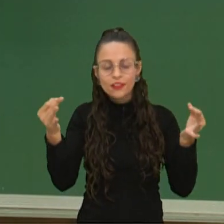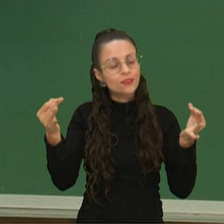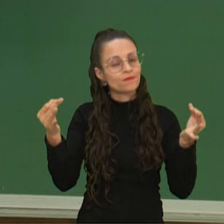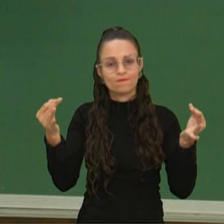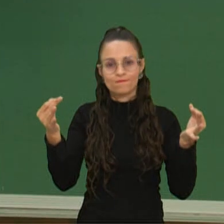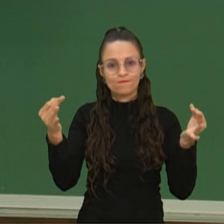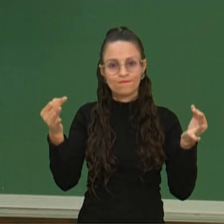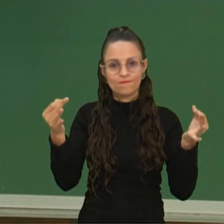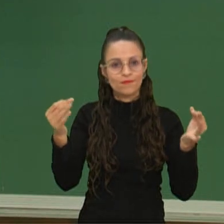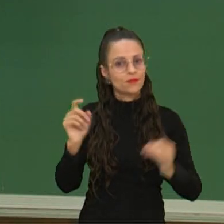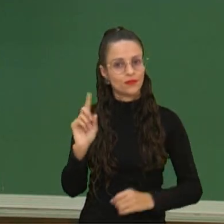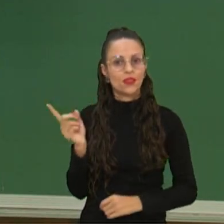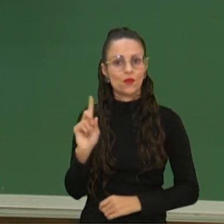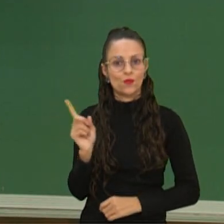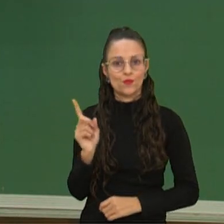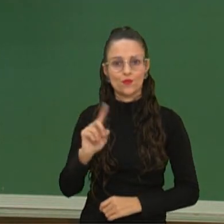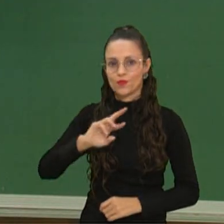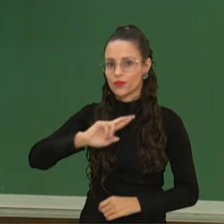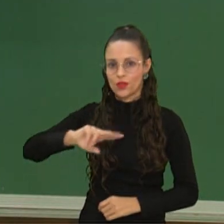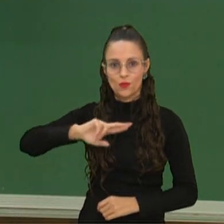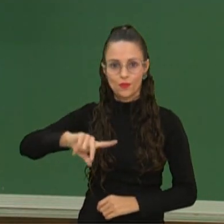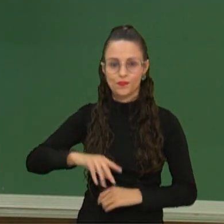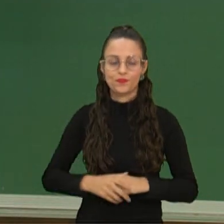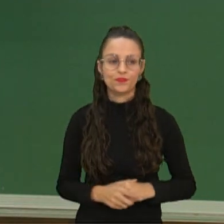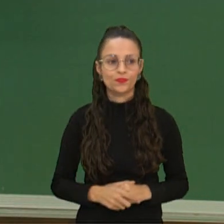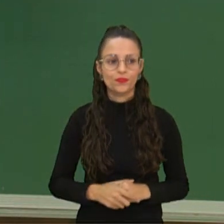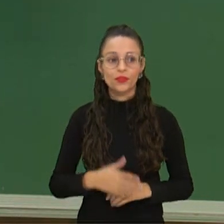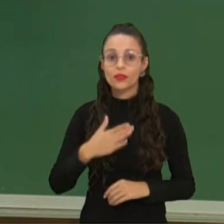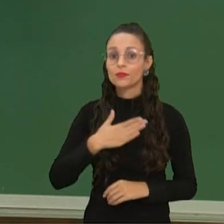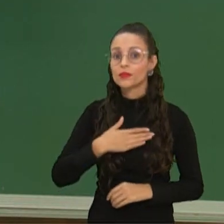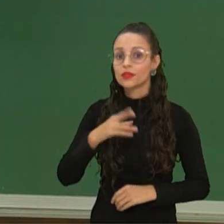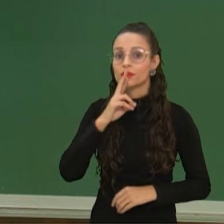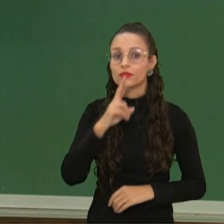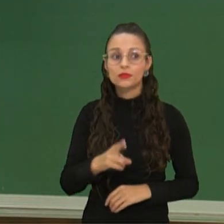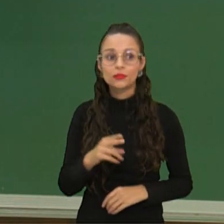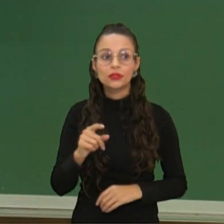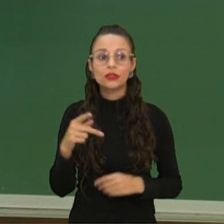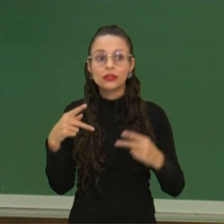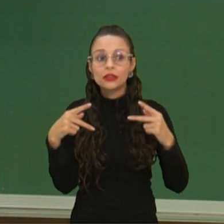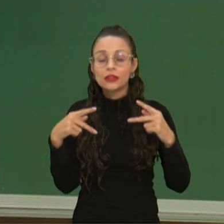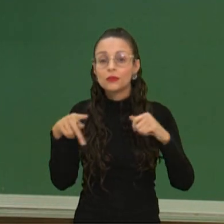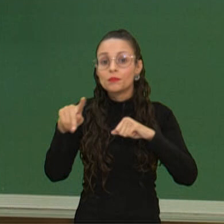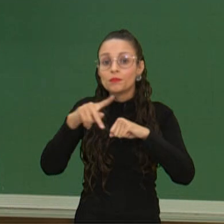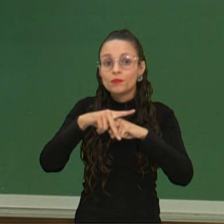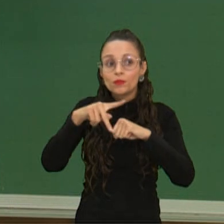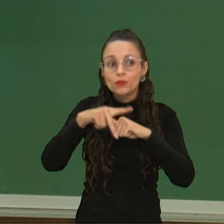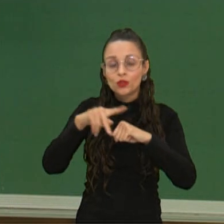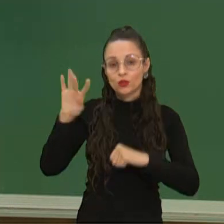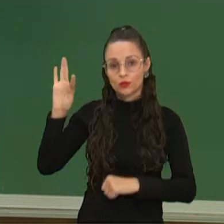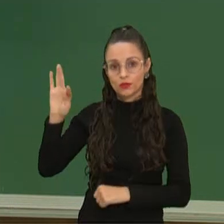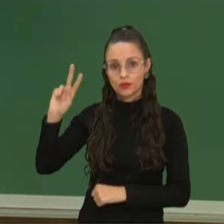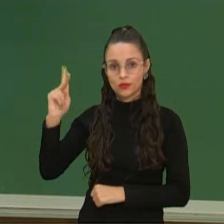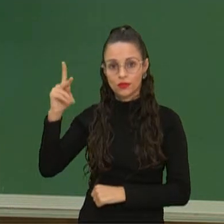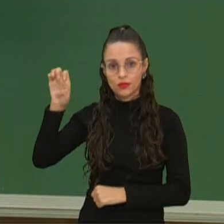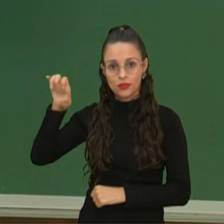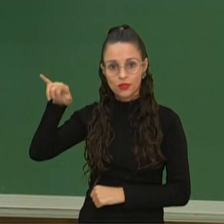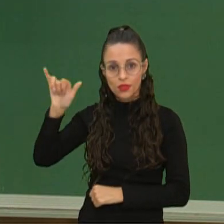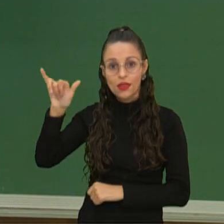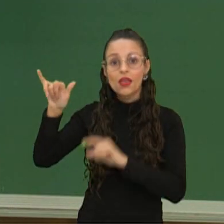aren't. Beleza? Não, elas não são. Pessoal, na minha resposta aqui, eu usei o pronome they, beleza? Porque eu estou falando